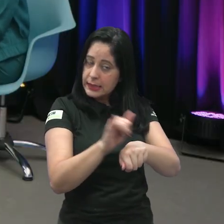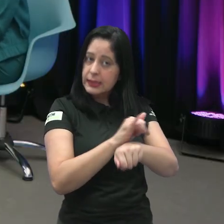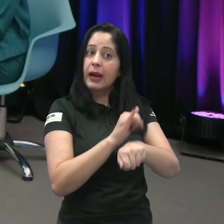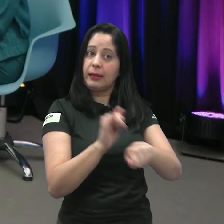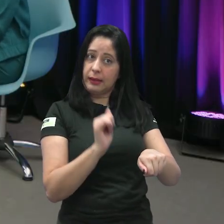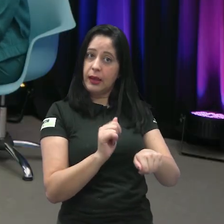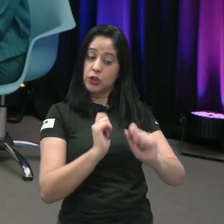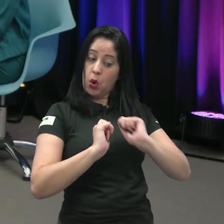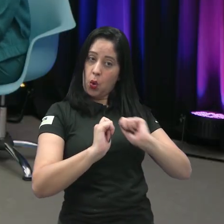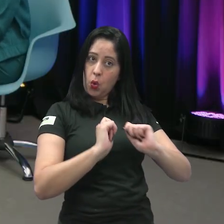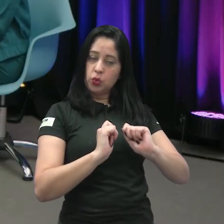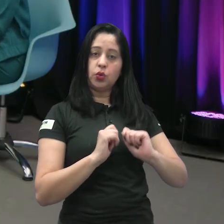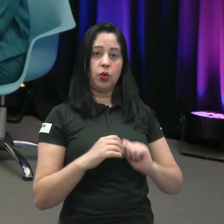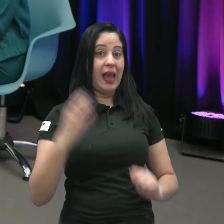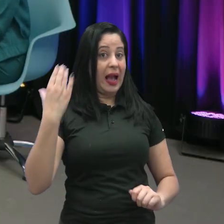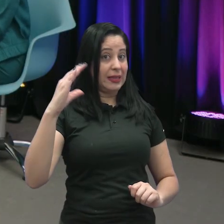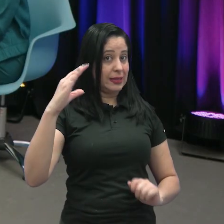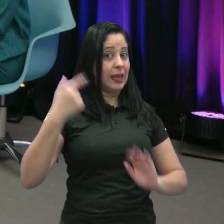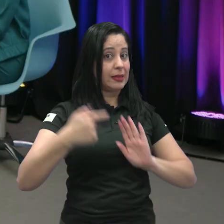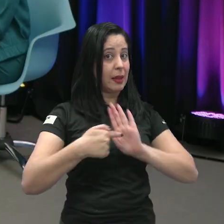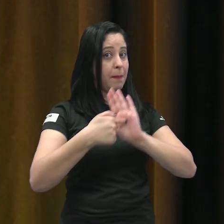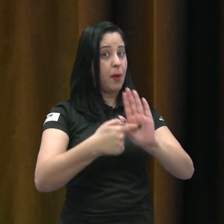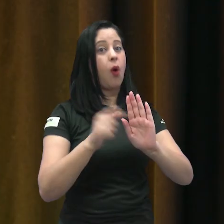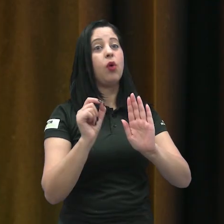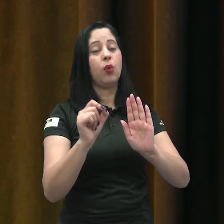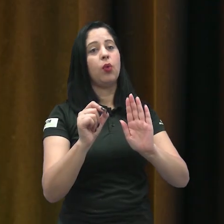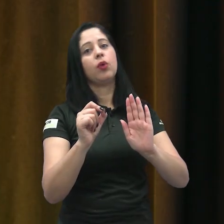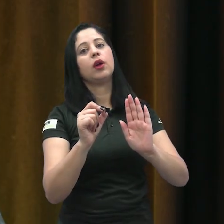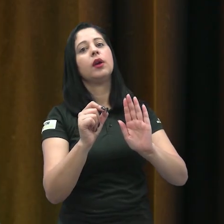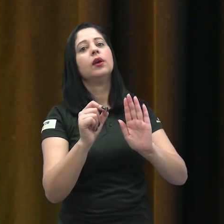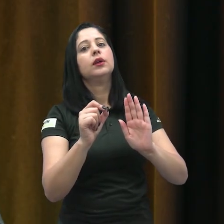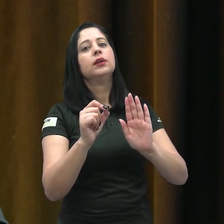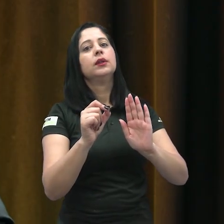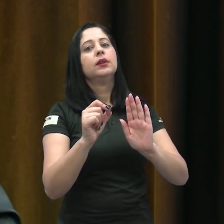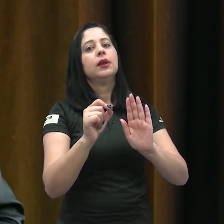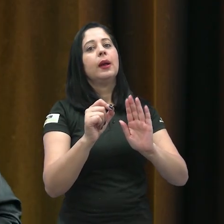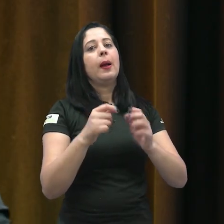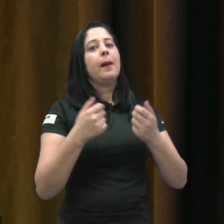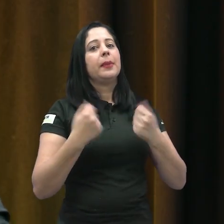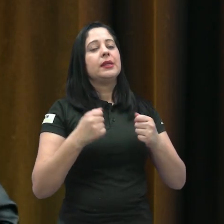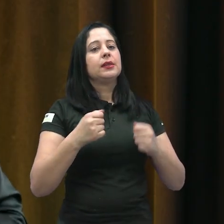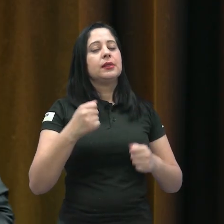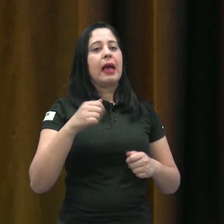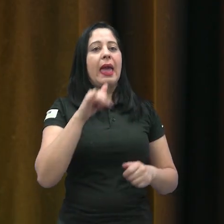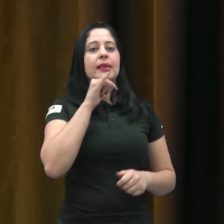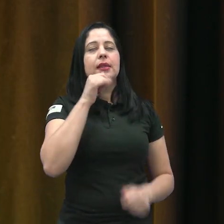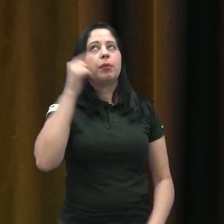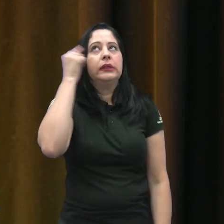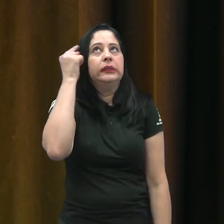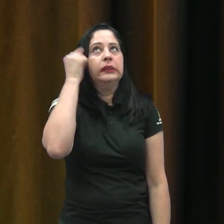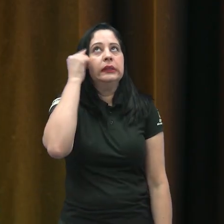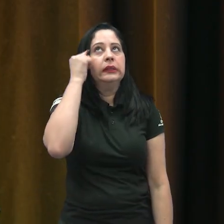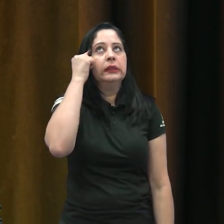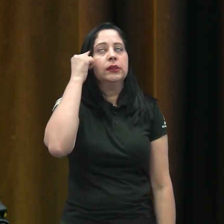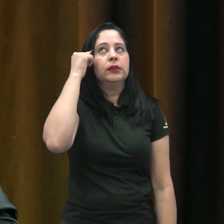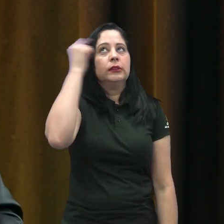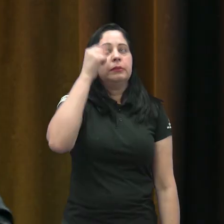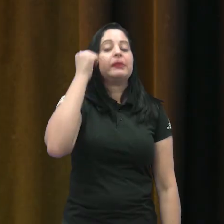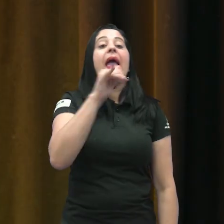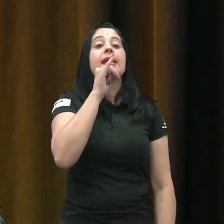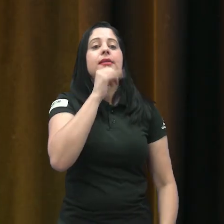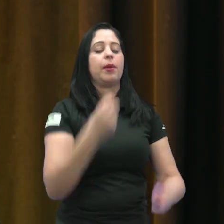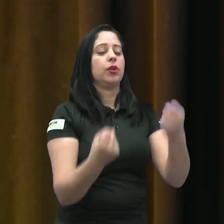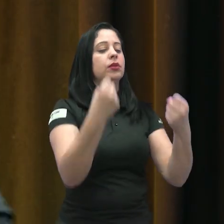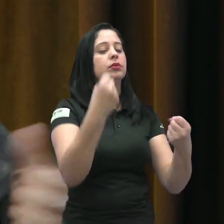das técnicas que assim a ciência hoje ela já comprovou e é extraordinária é você cancelar pensamentos. Então, por exemplo, tô